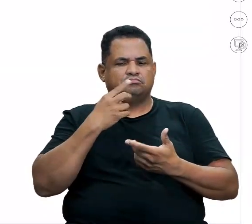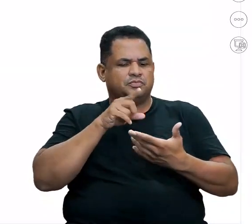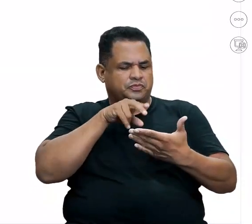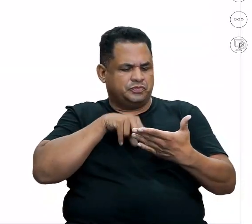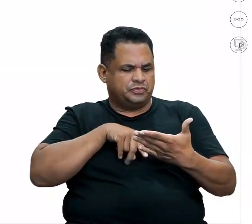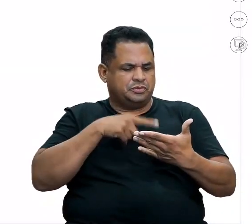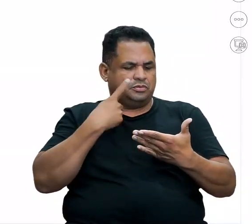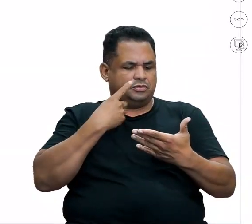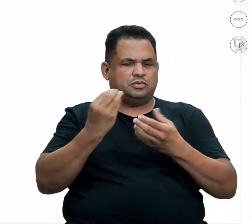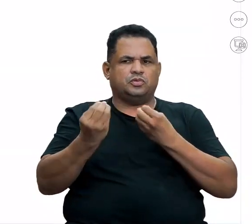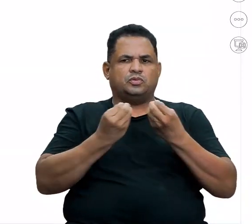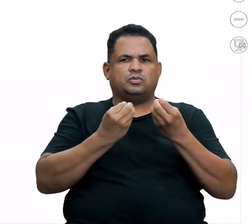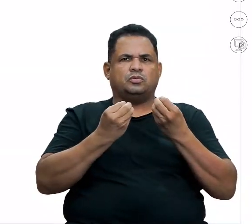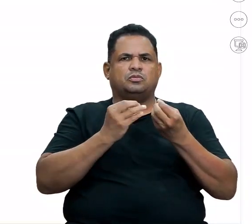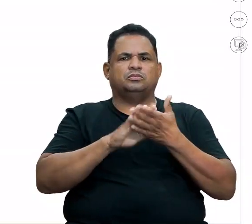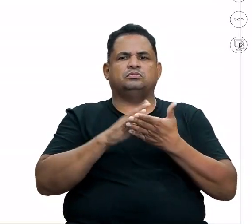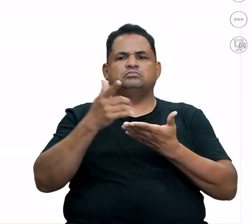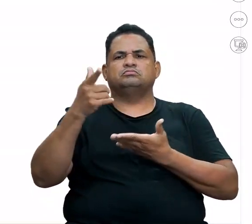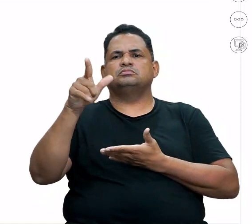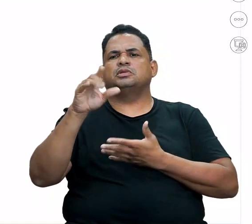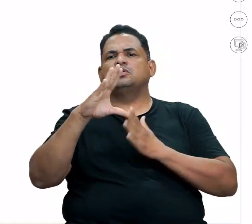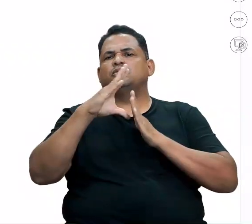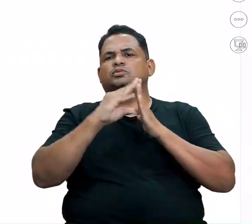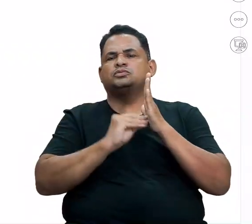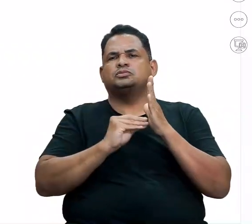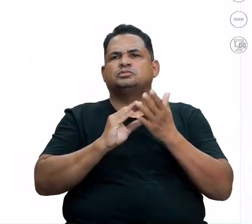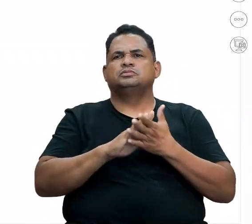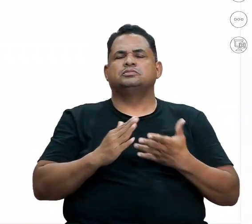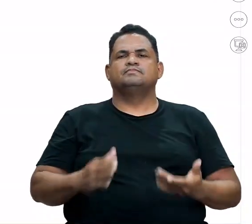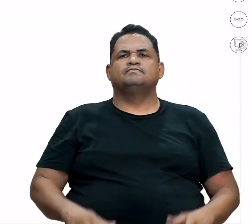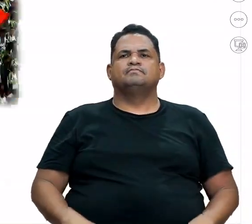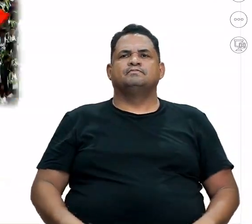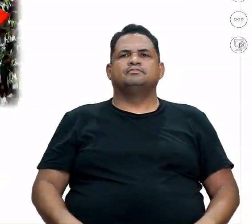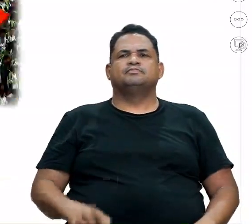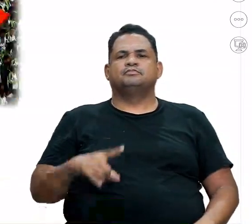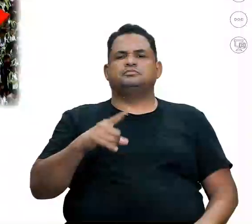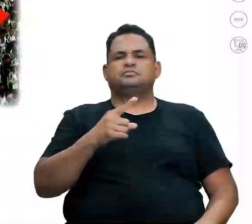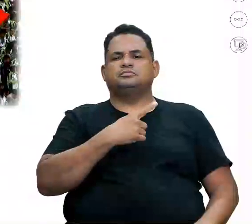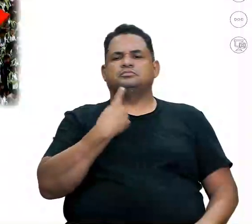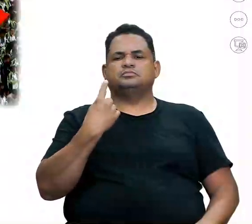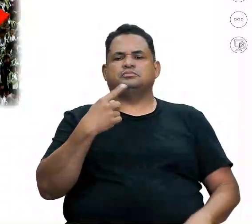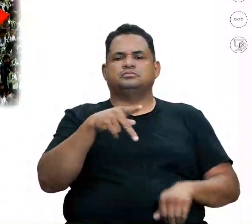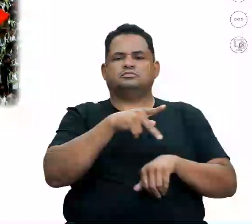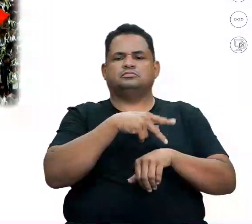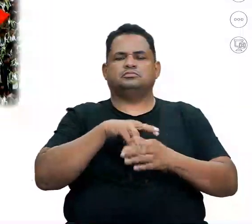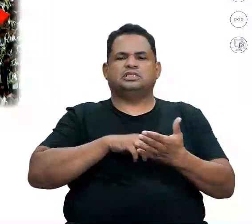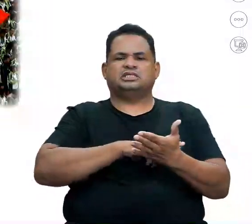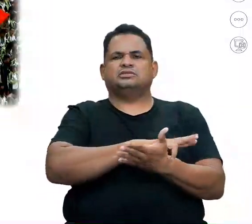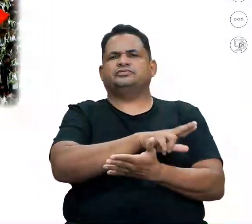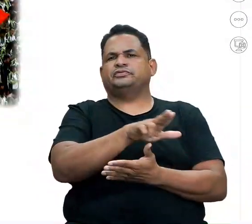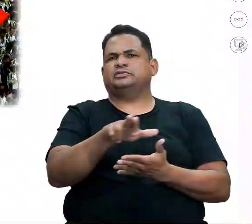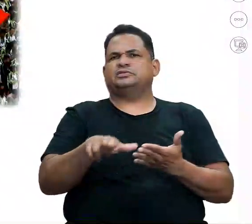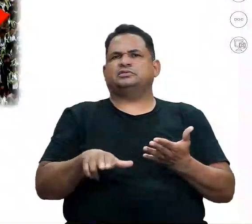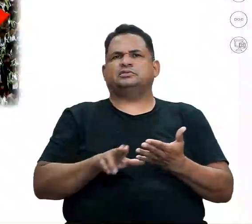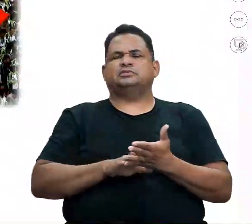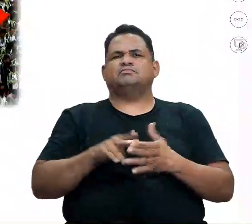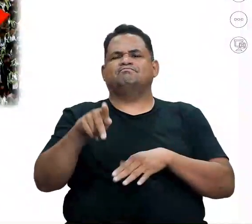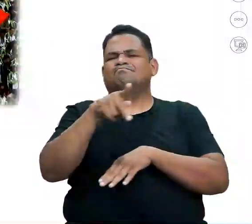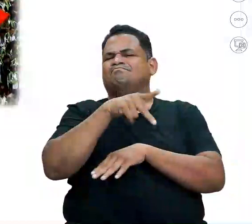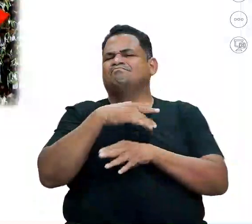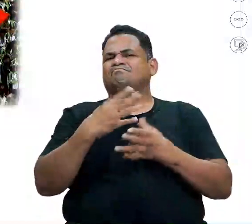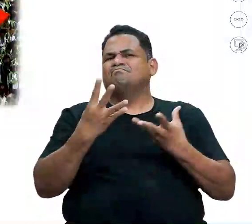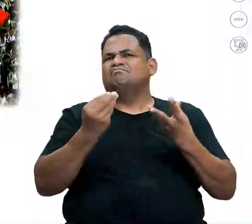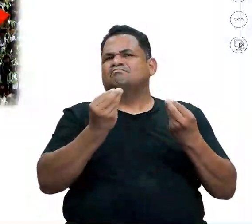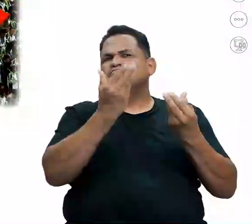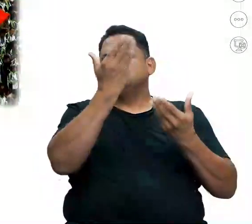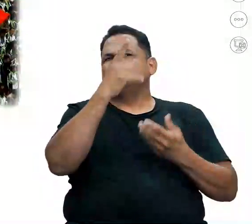aí como é que tá sendo os outros componentes. Então, o nosso país, ele é diverso, né, gente? E o ser